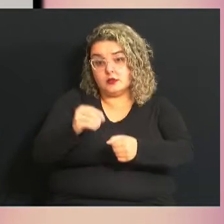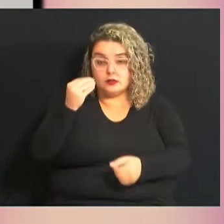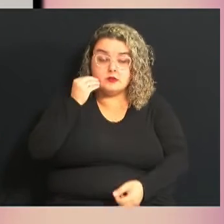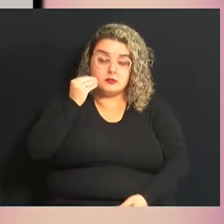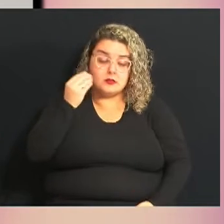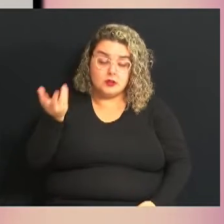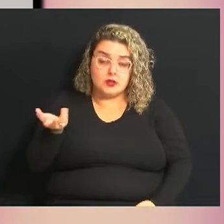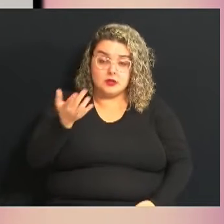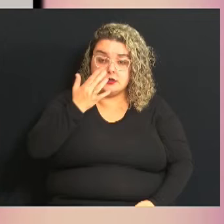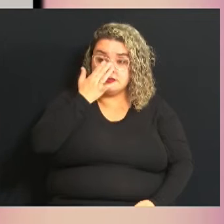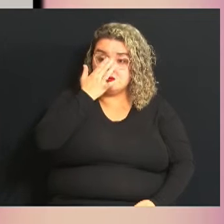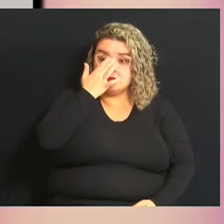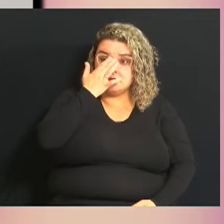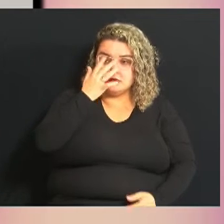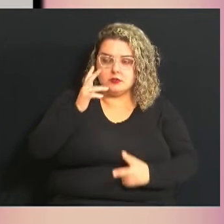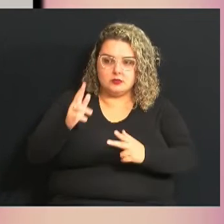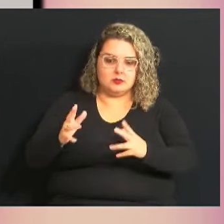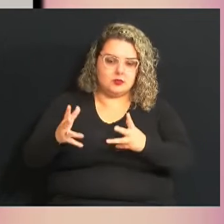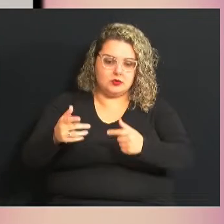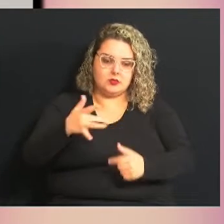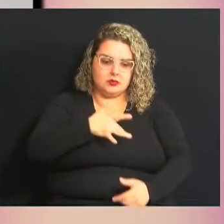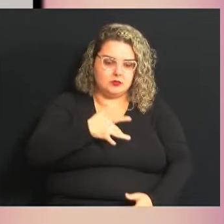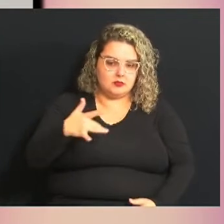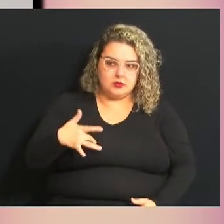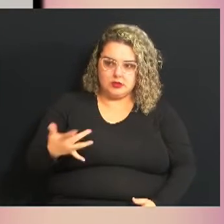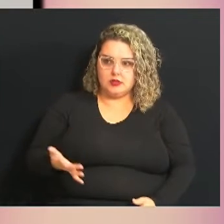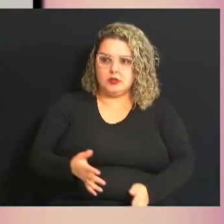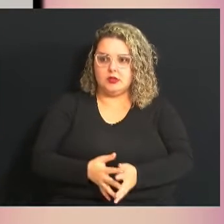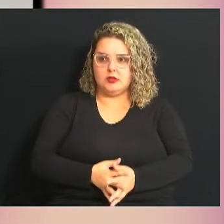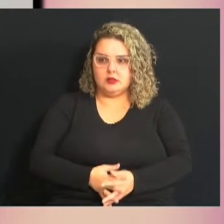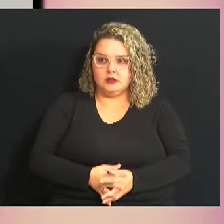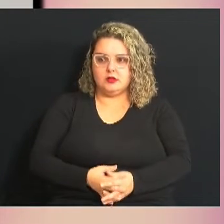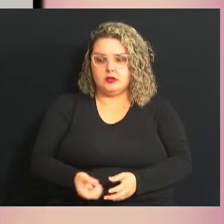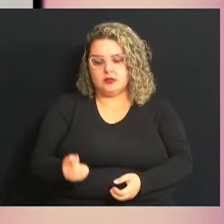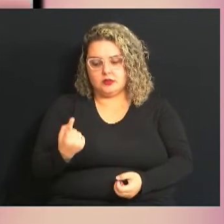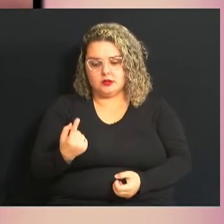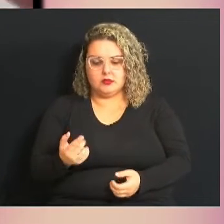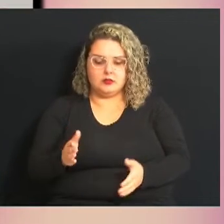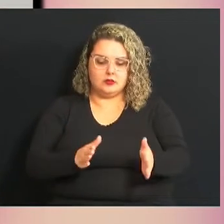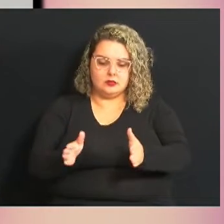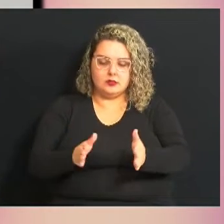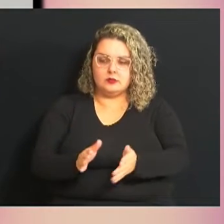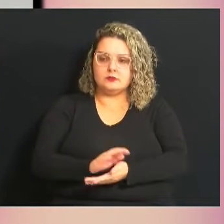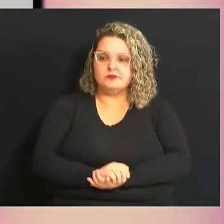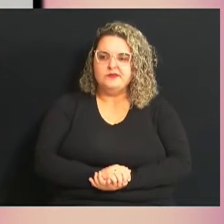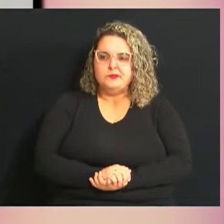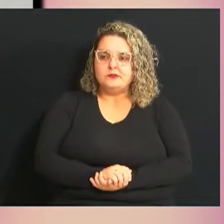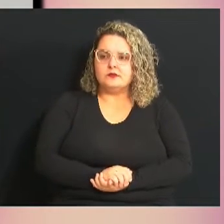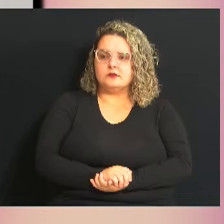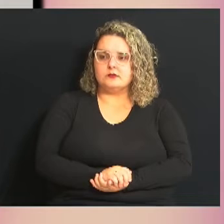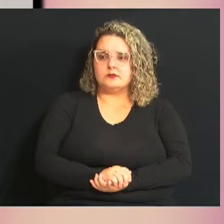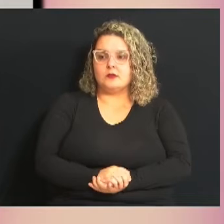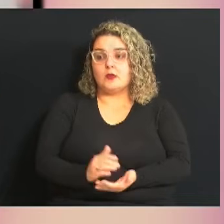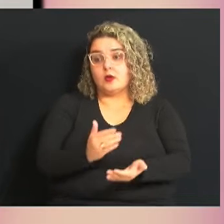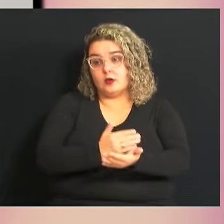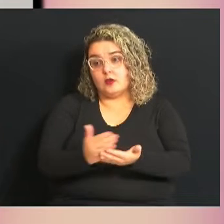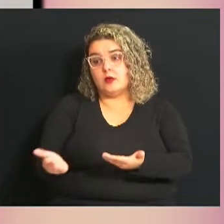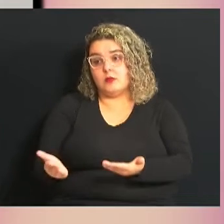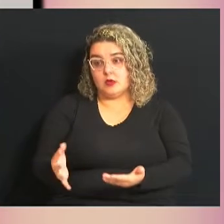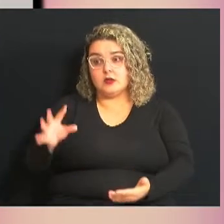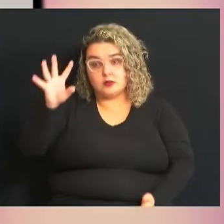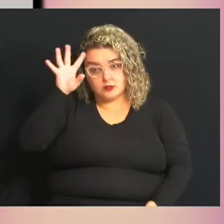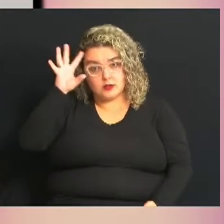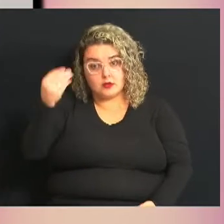como toda a medicina, né, em algum momento você lança a mão do que é conhecido em